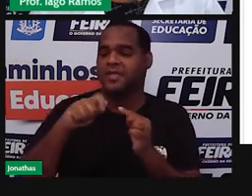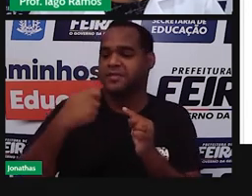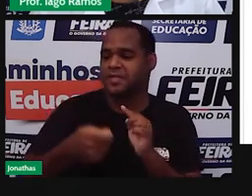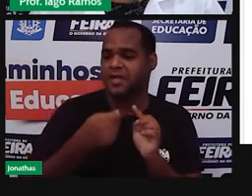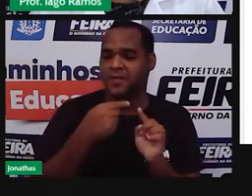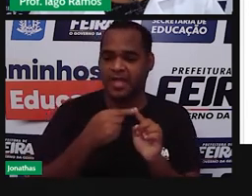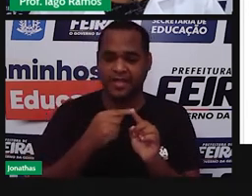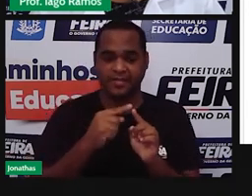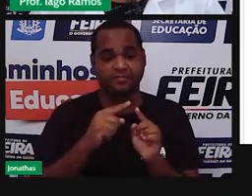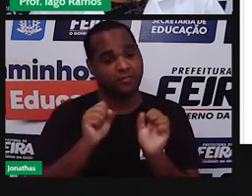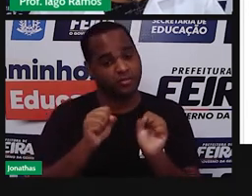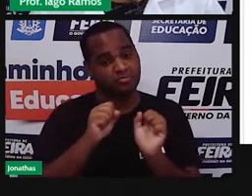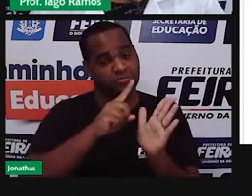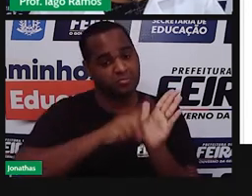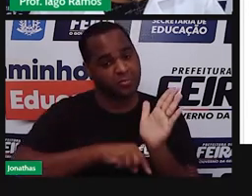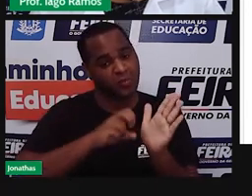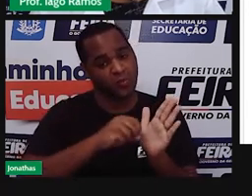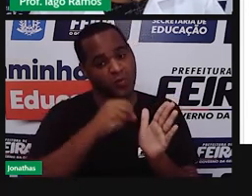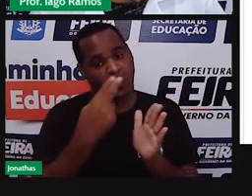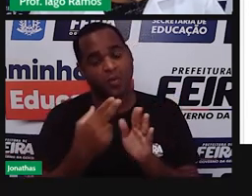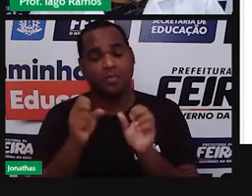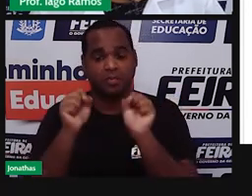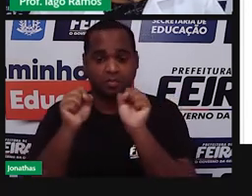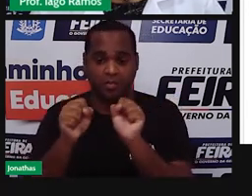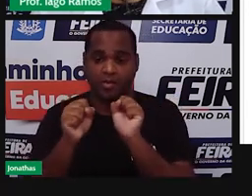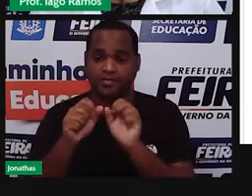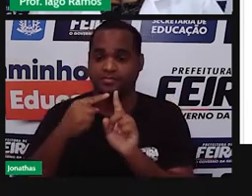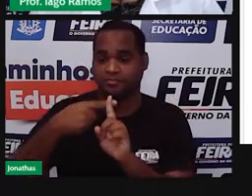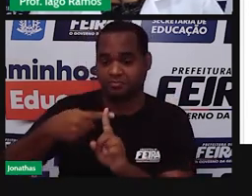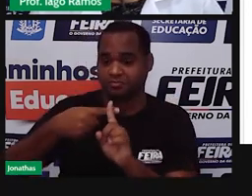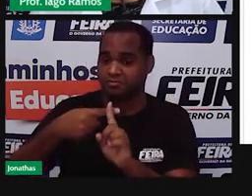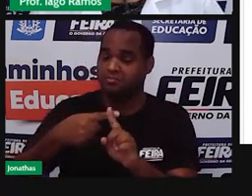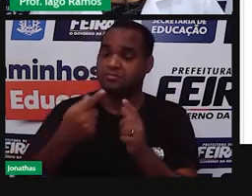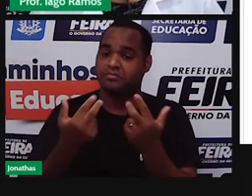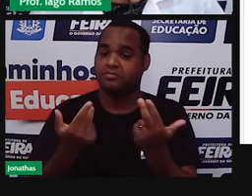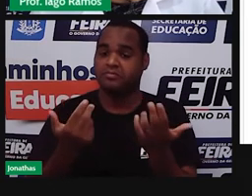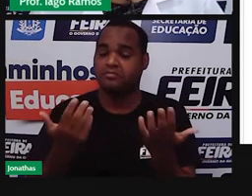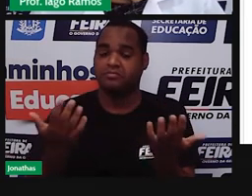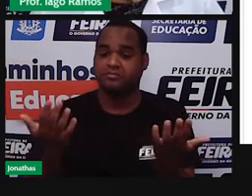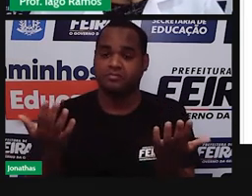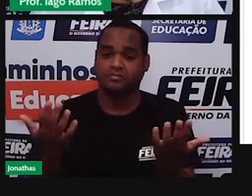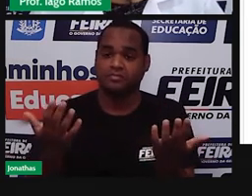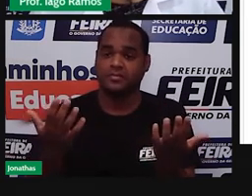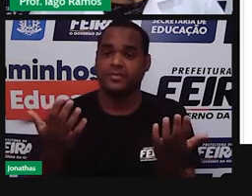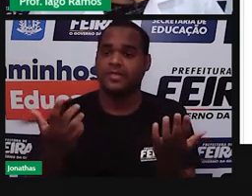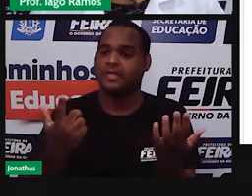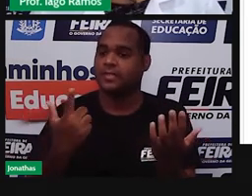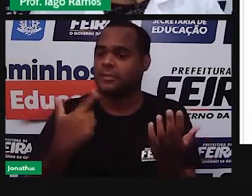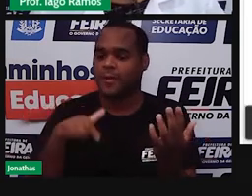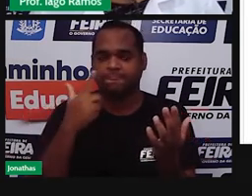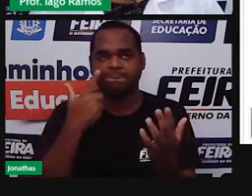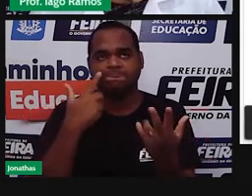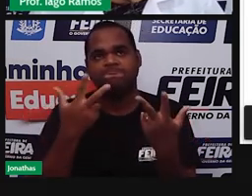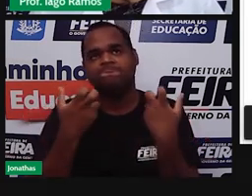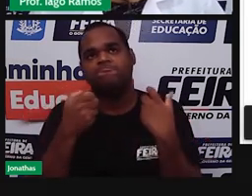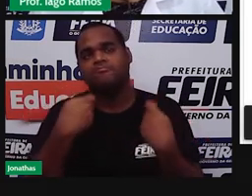pode ser negativo ou pode ser positivo. Aí a gente tem que